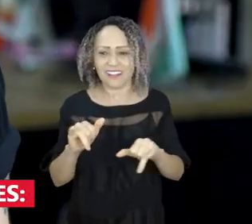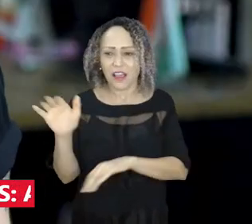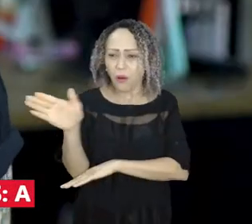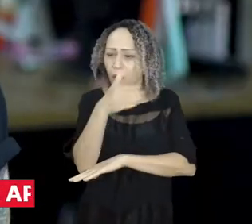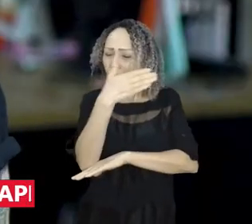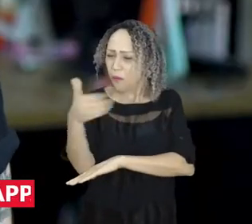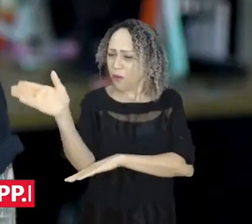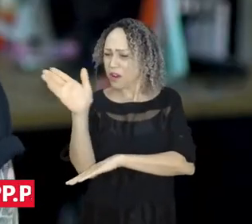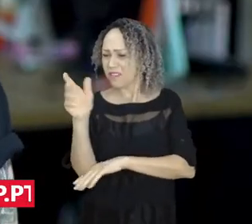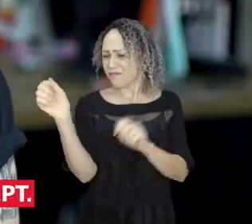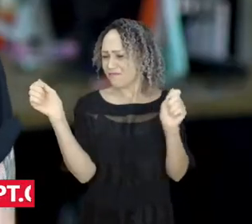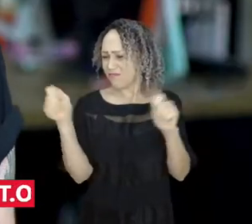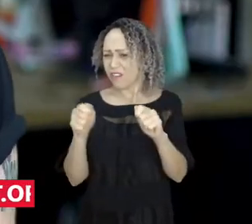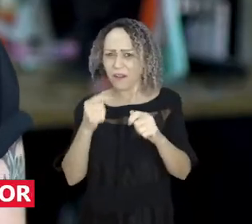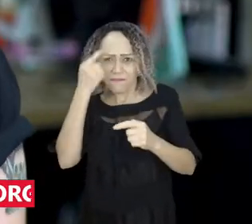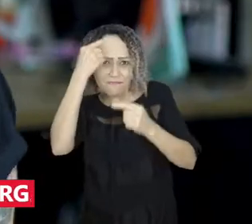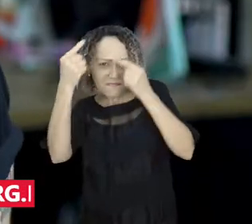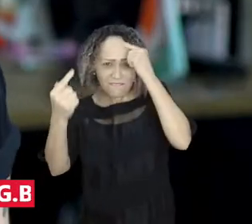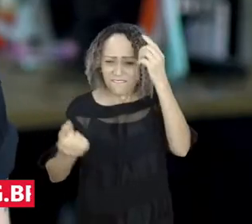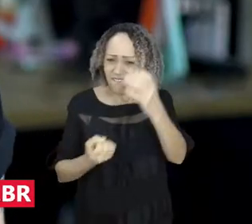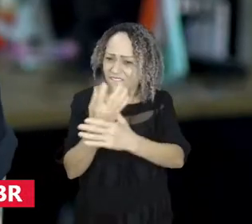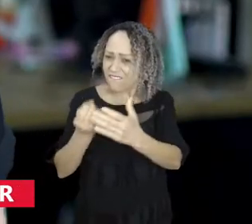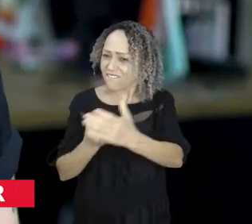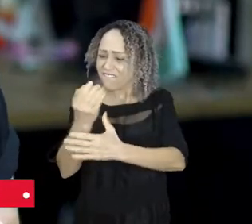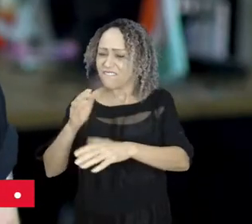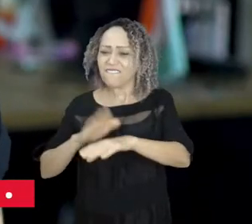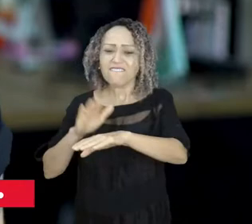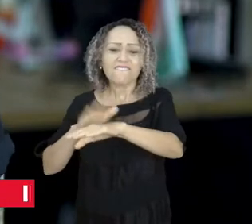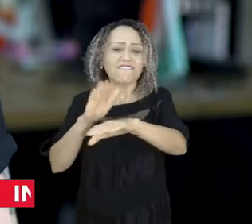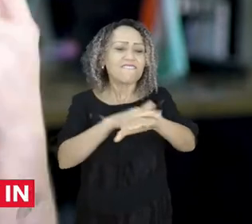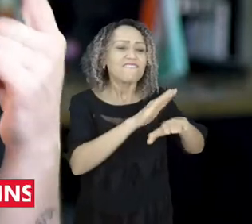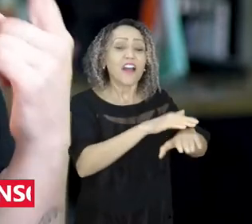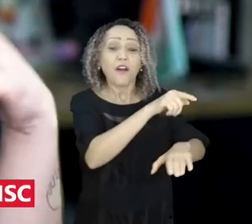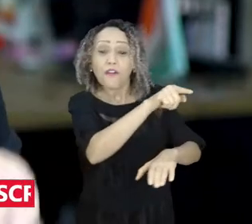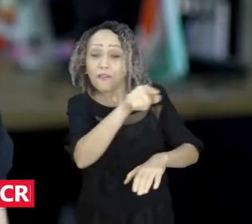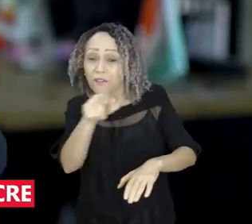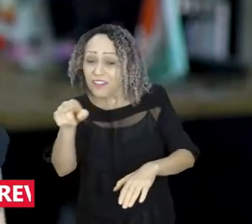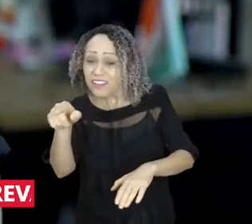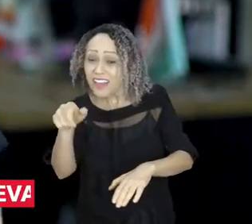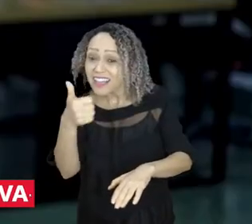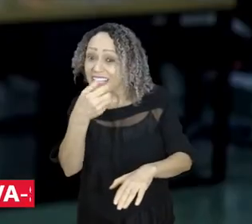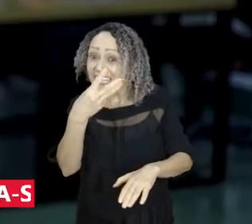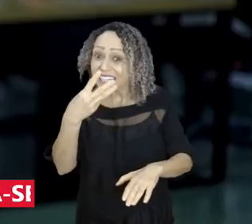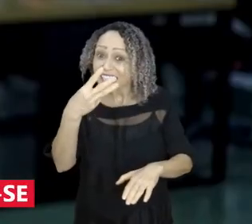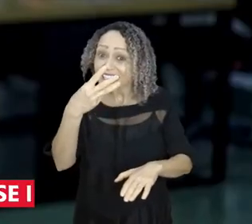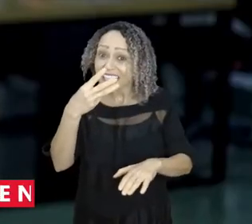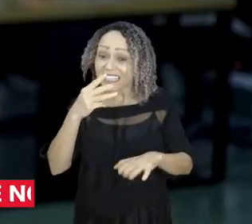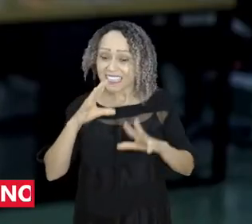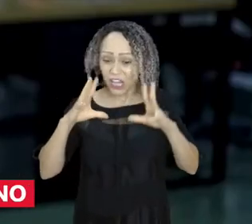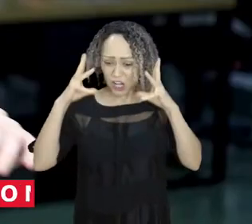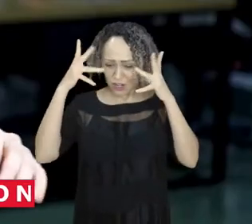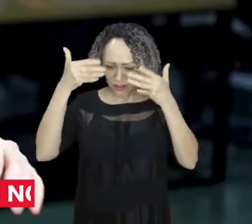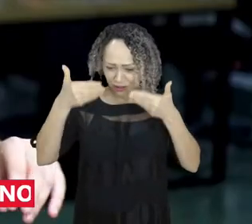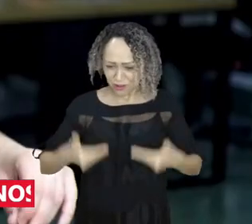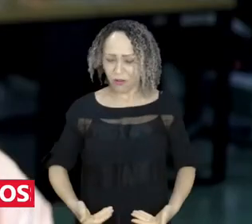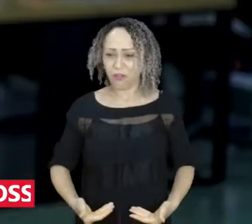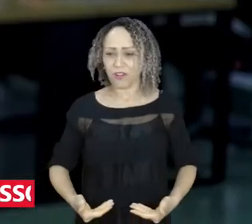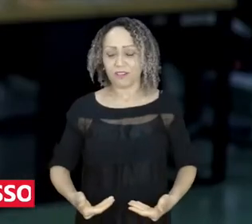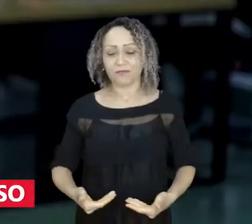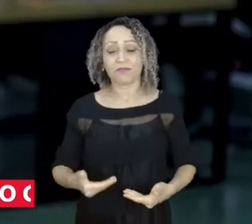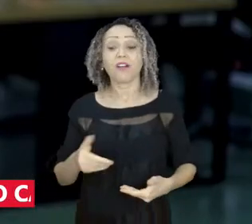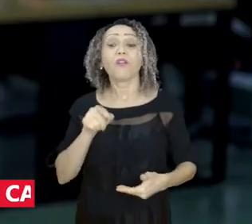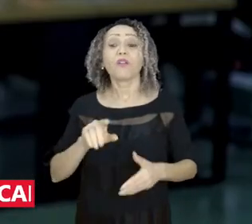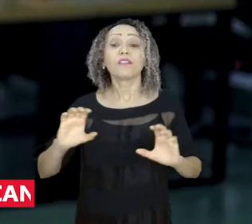e abuse da sua criatividade para contar para todo mundo porque você é 13 da cabeça aos pés. E para o seu evento ser só